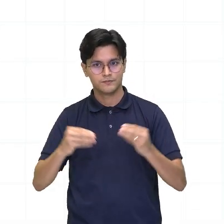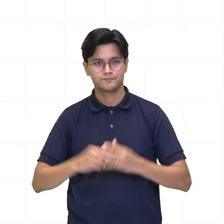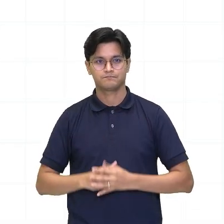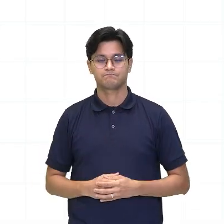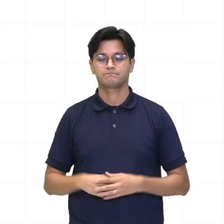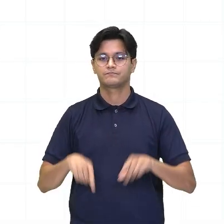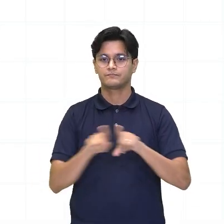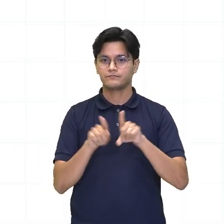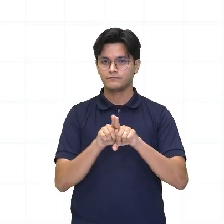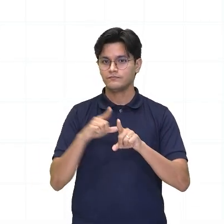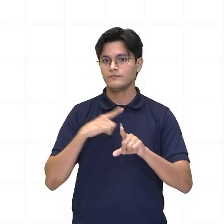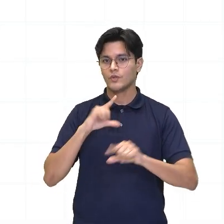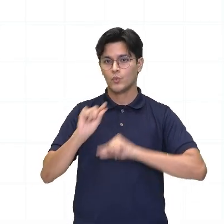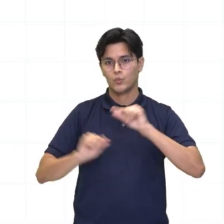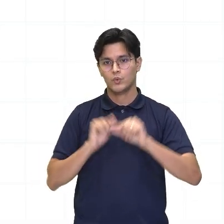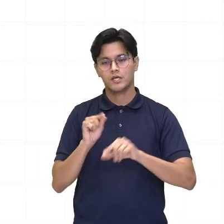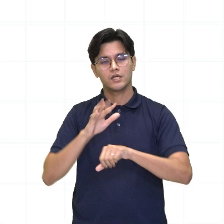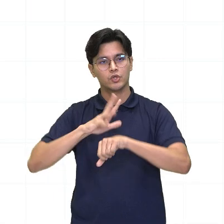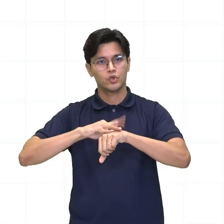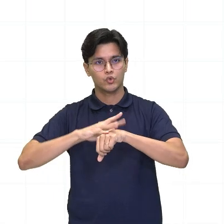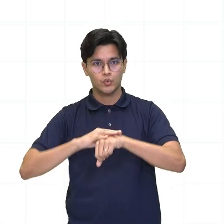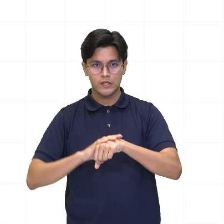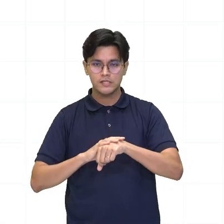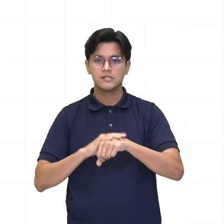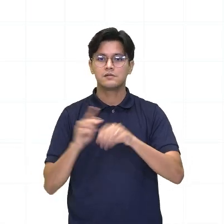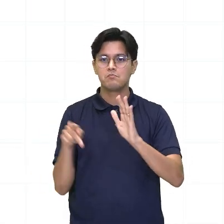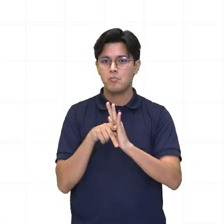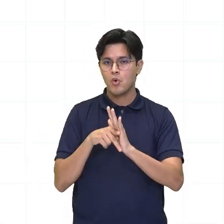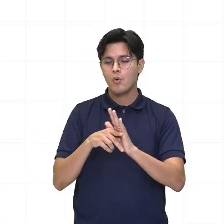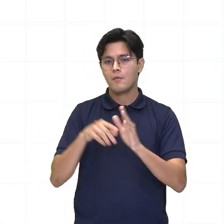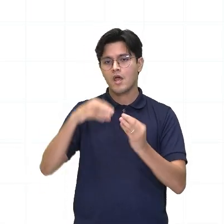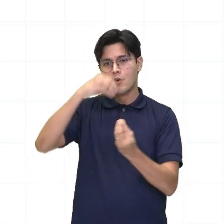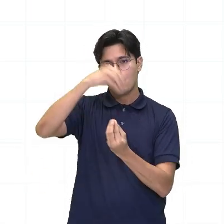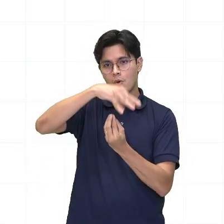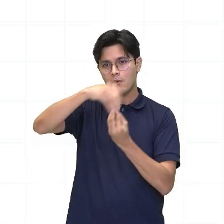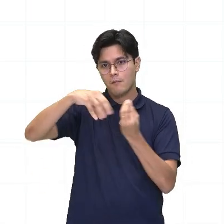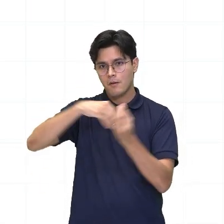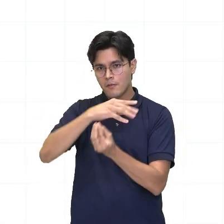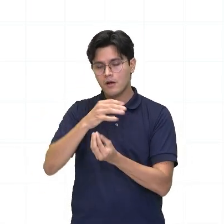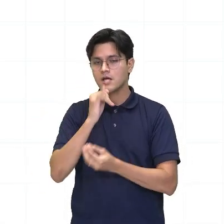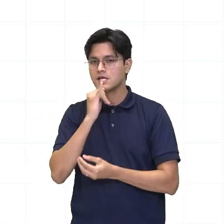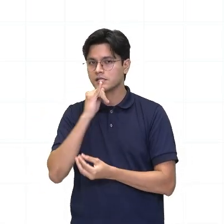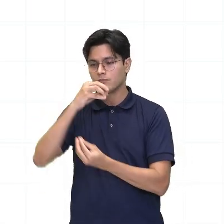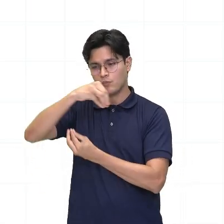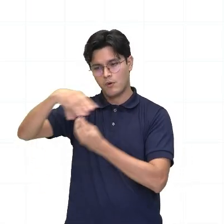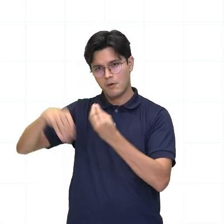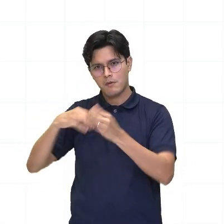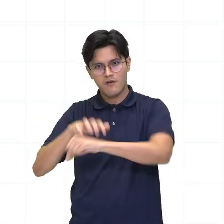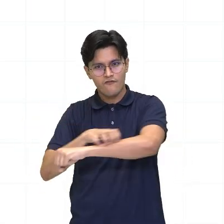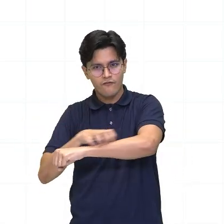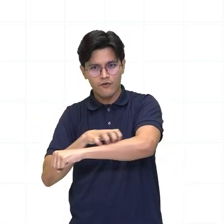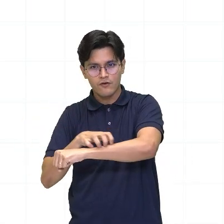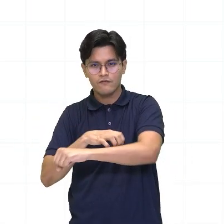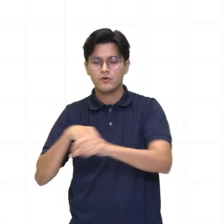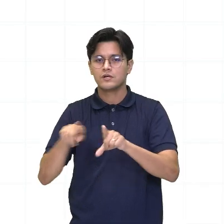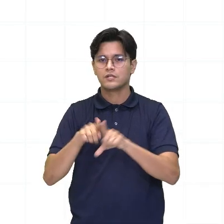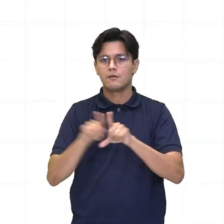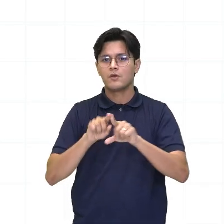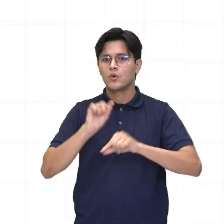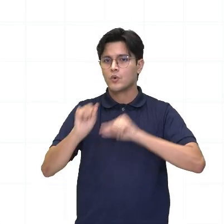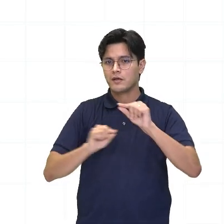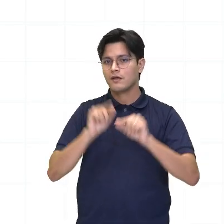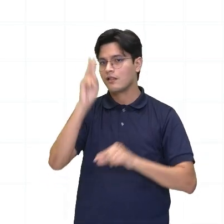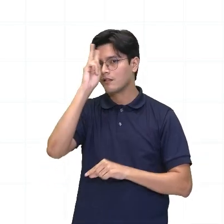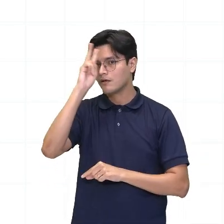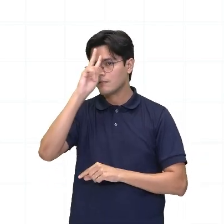que são as famosas micoses, né? E também a candidíase, tá? Lembrando, gente, que os fungos, eles gostam, né?